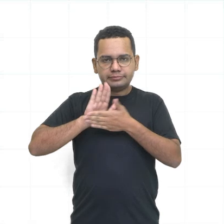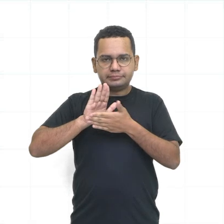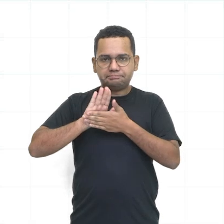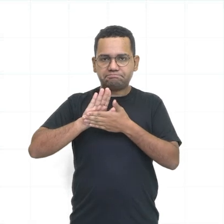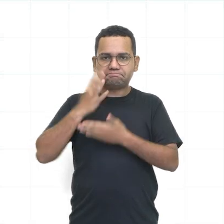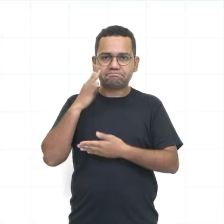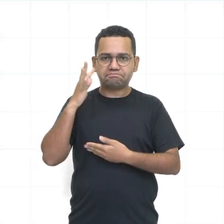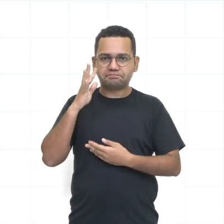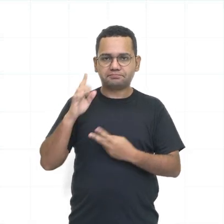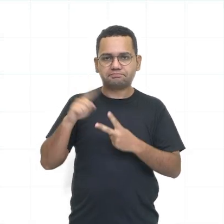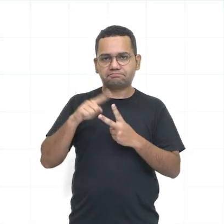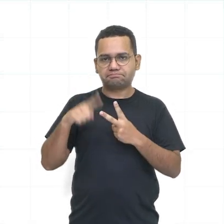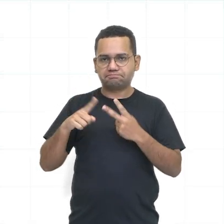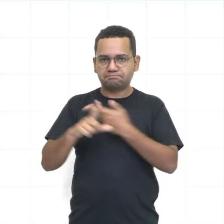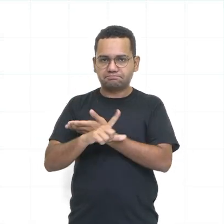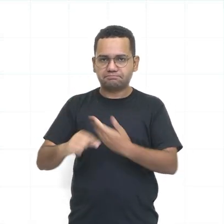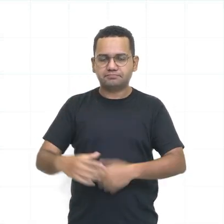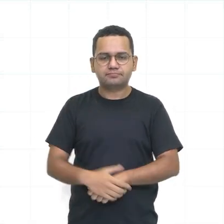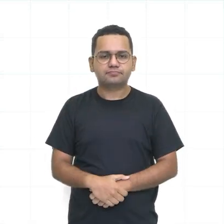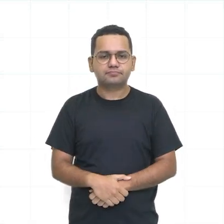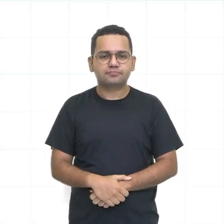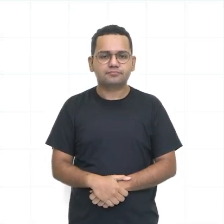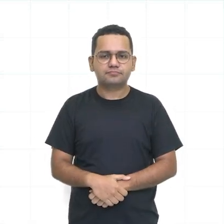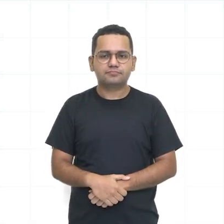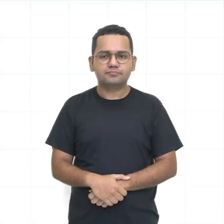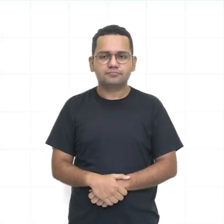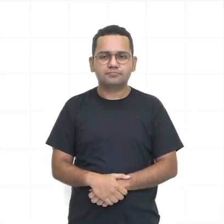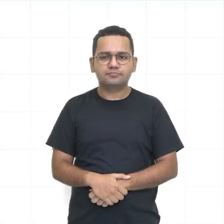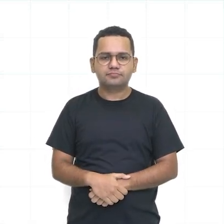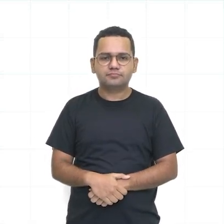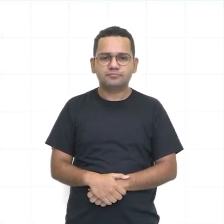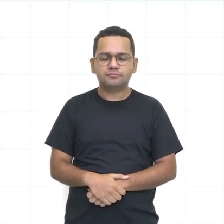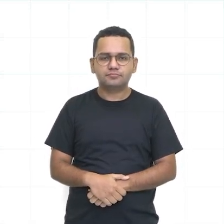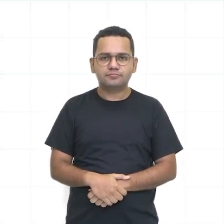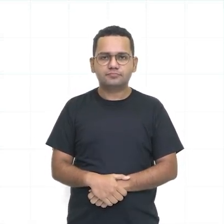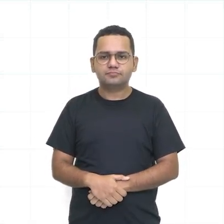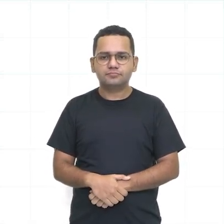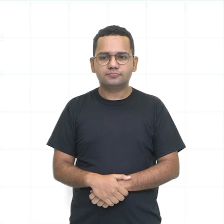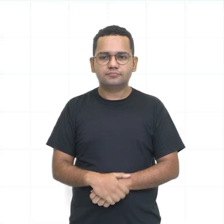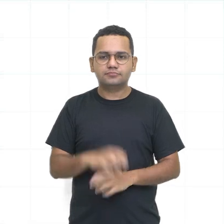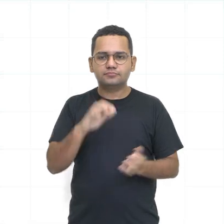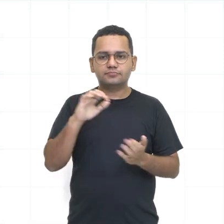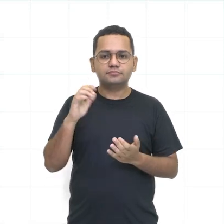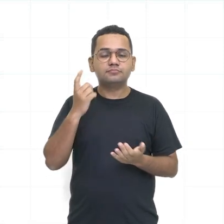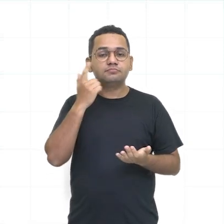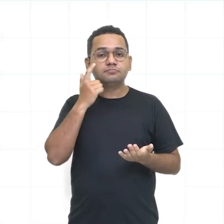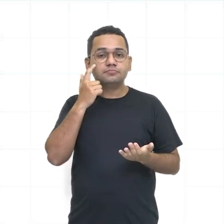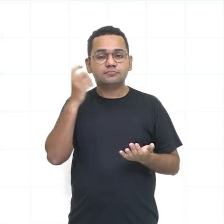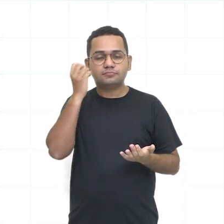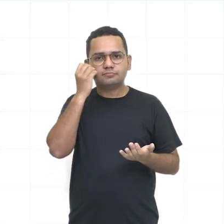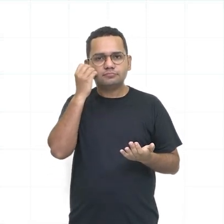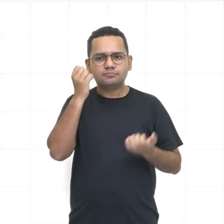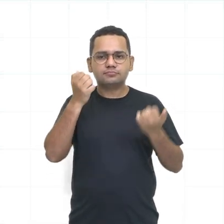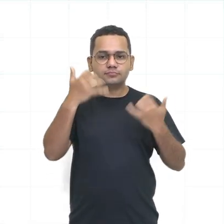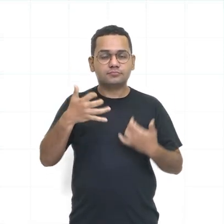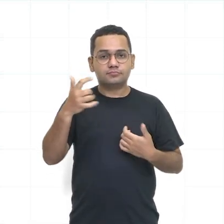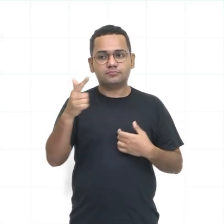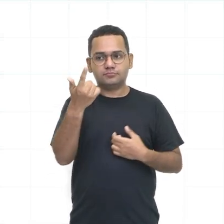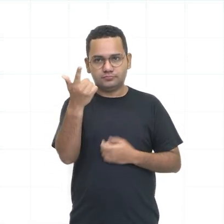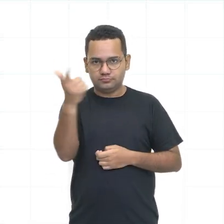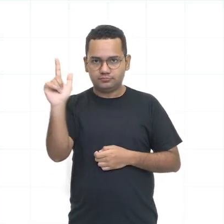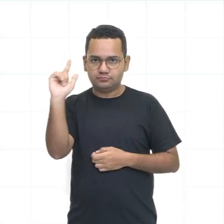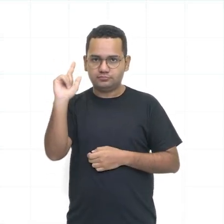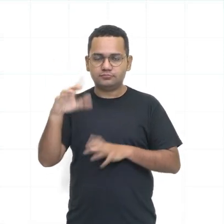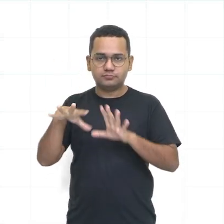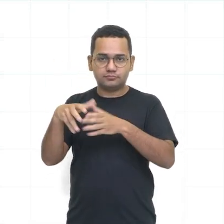Oparin e Haldane. E para tentar explicar essa teoria, vieram dois outros